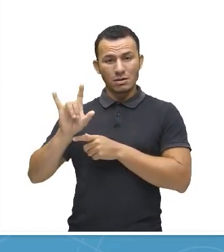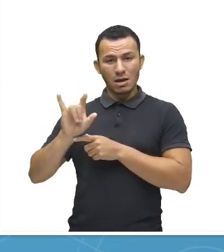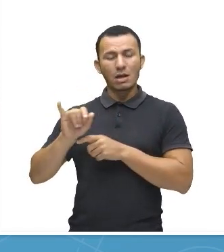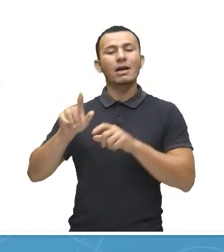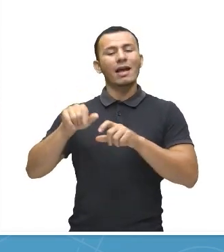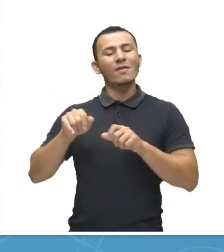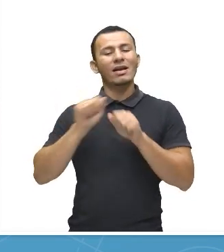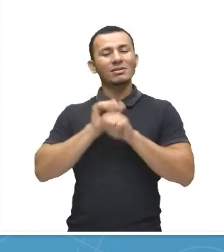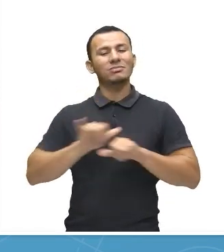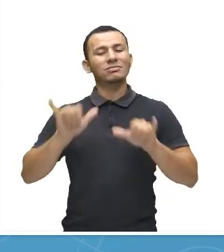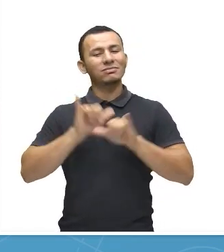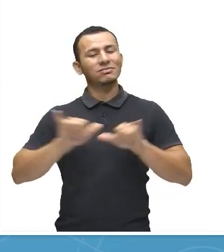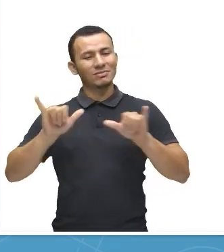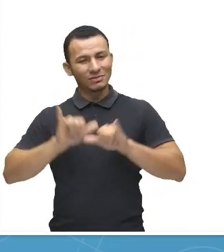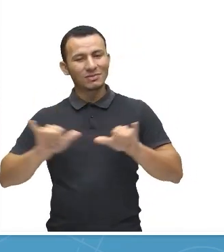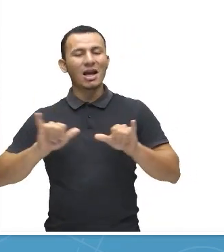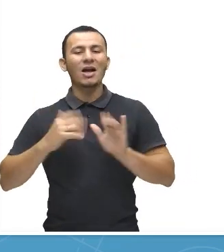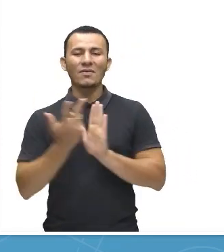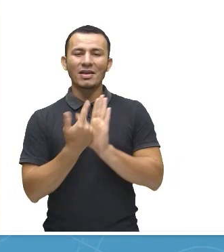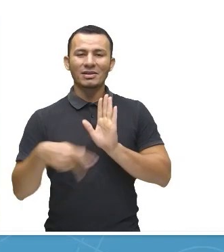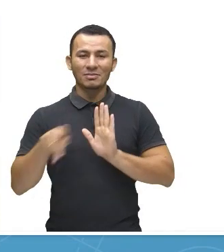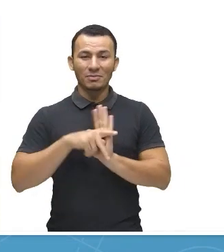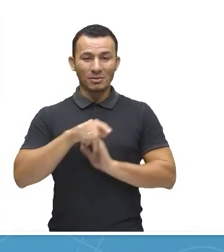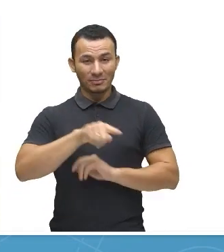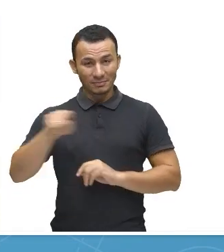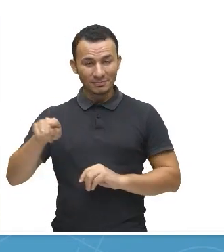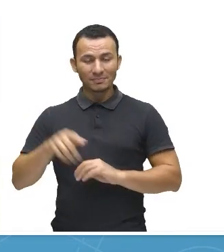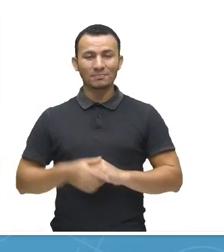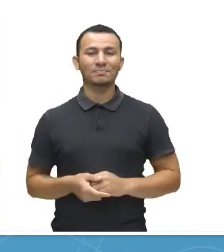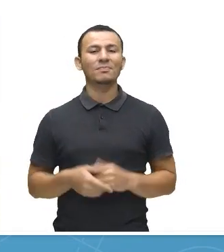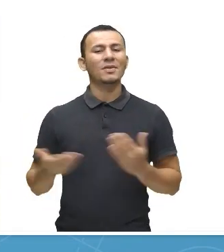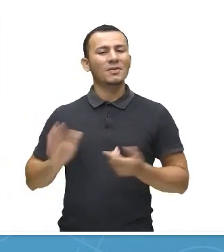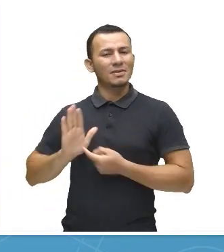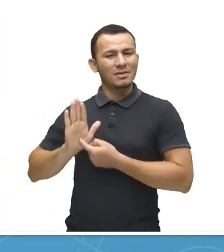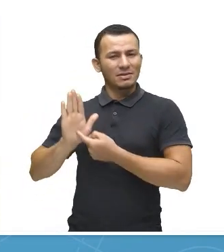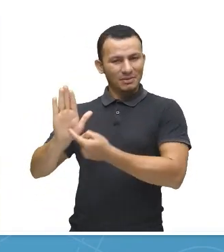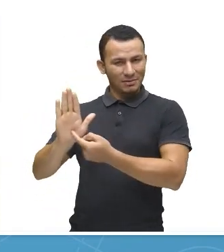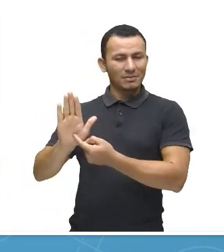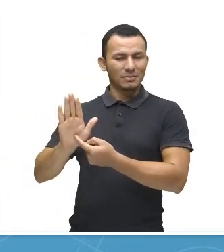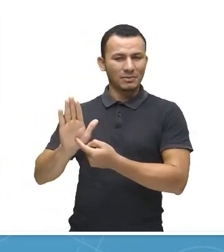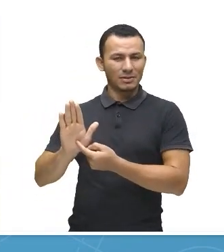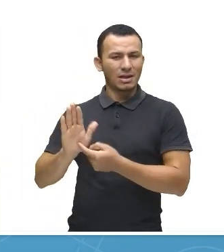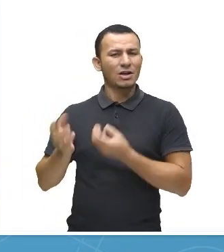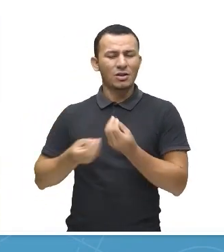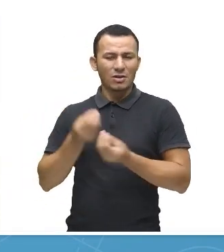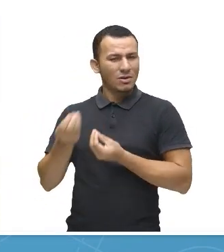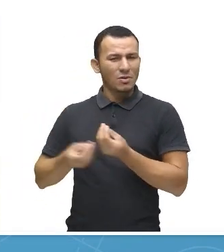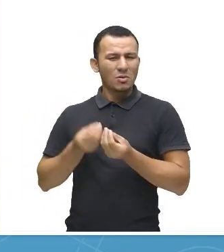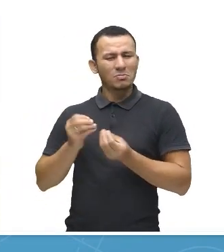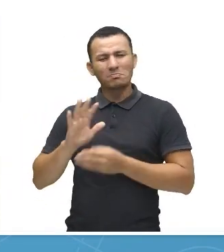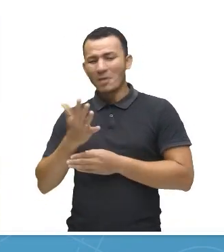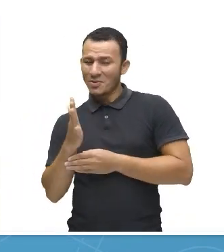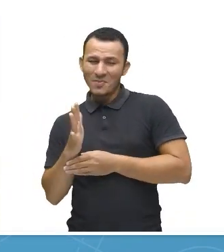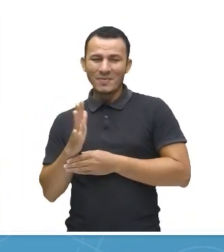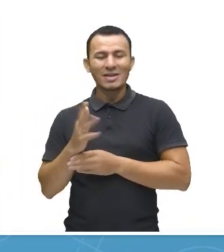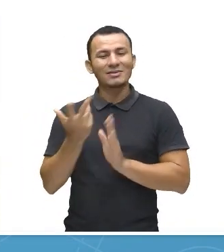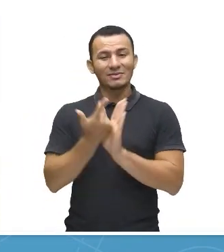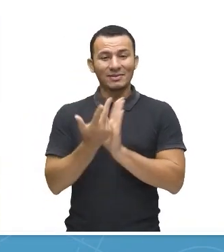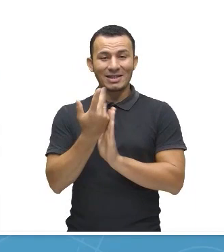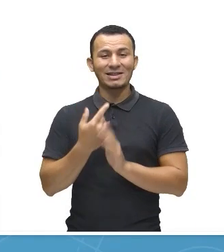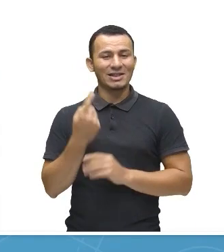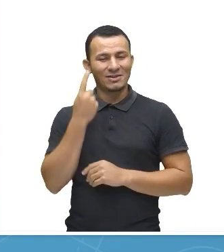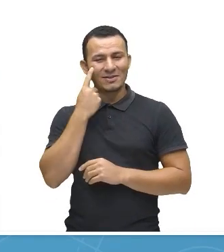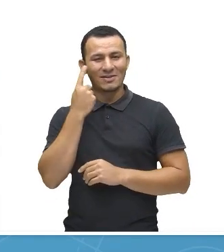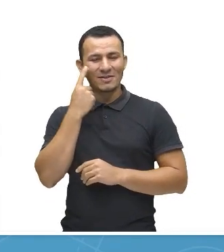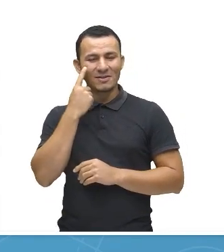divulgar aqui a obra de vocês, tá bom? Eu vou mostrar aqui para vocês um pouquinho como é que é mais ou menos esse desenho